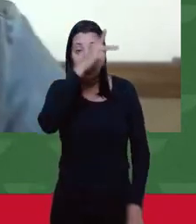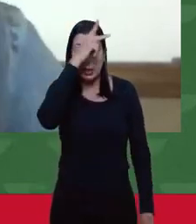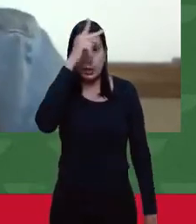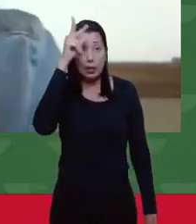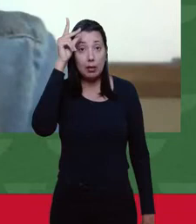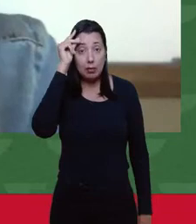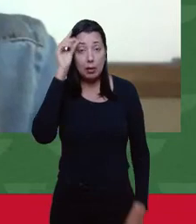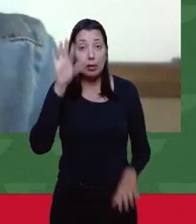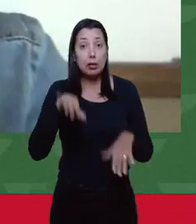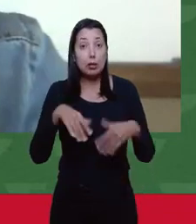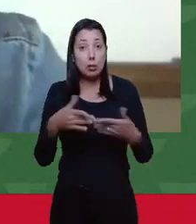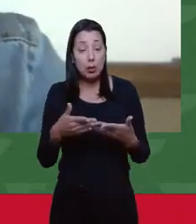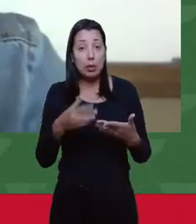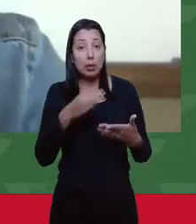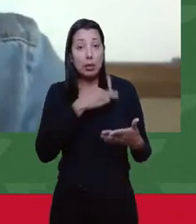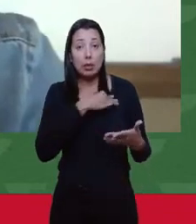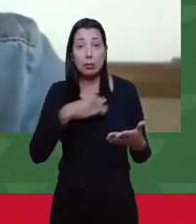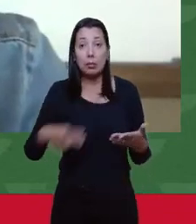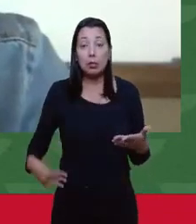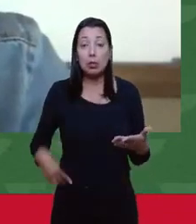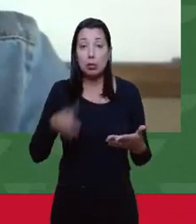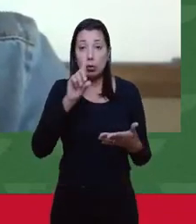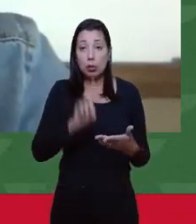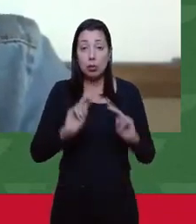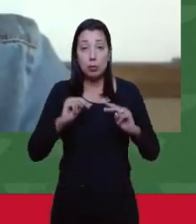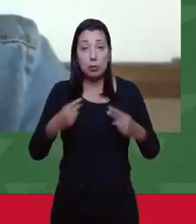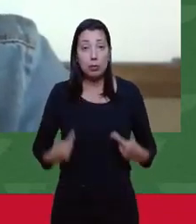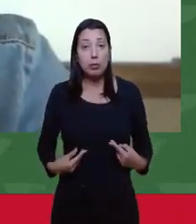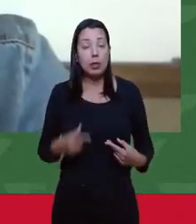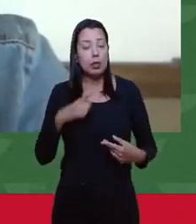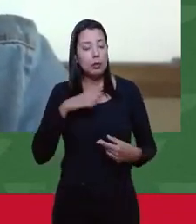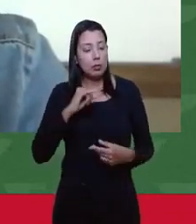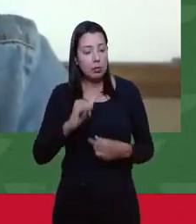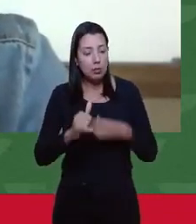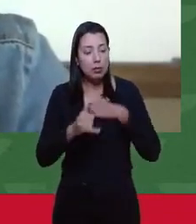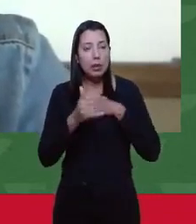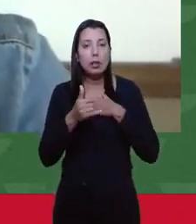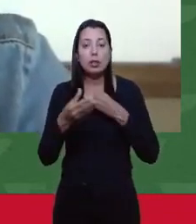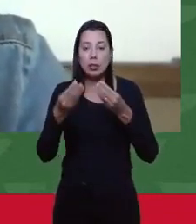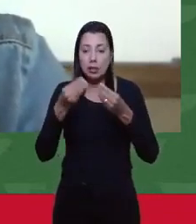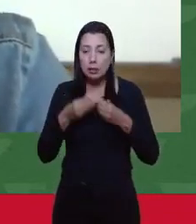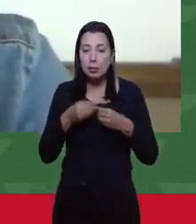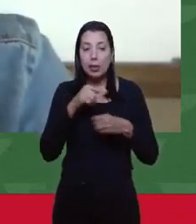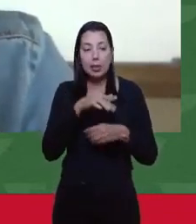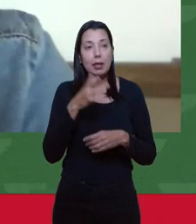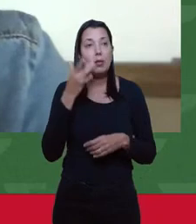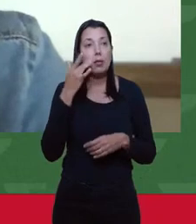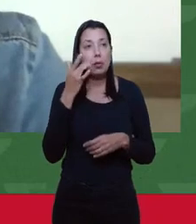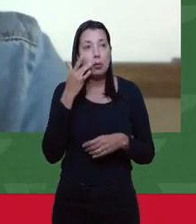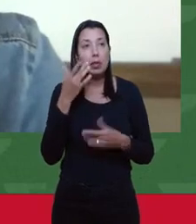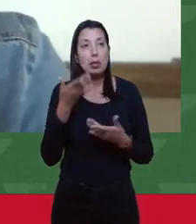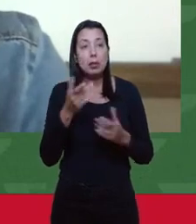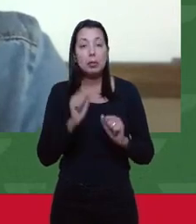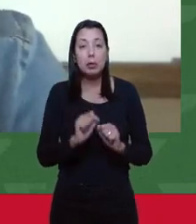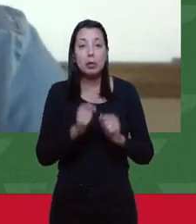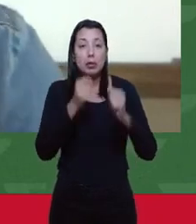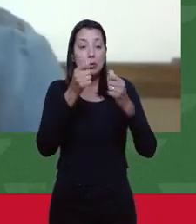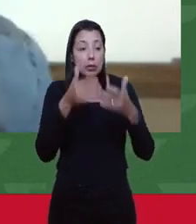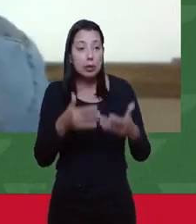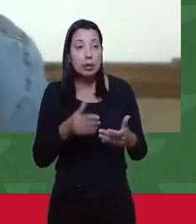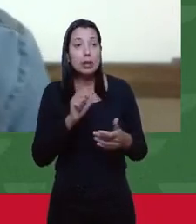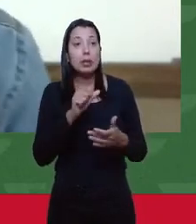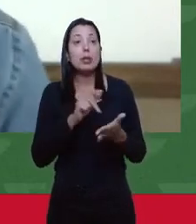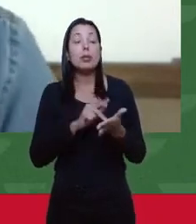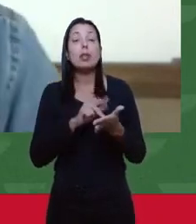quando Maria do Rosário era ministra de Direitos Humanos e eu tive a oportunidade de recebê-la em Fortaleza e posso falar